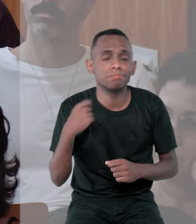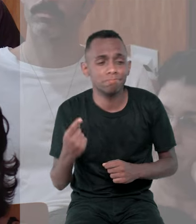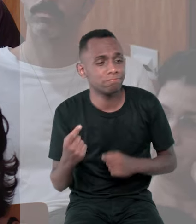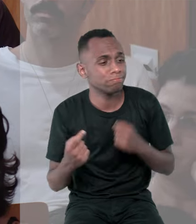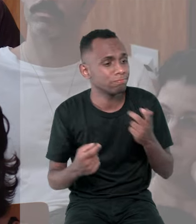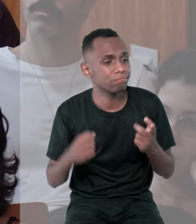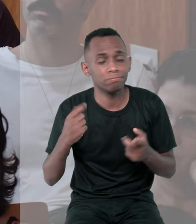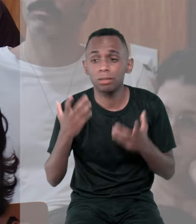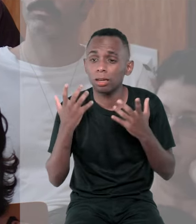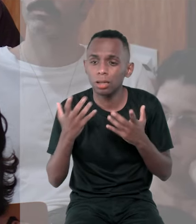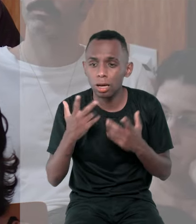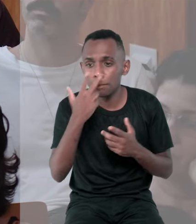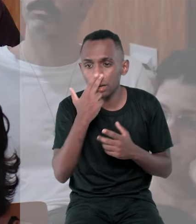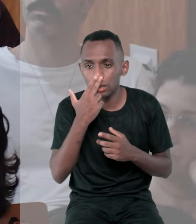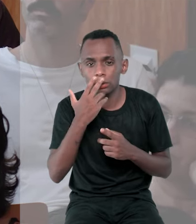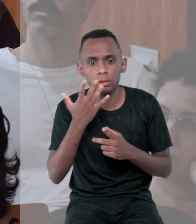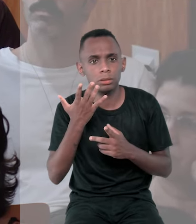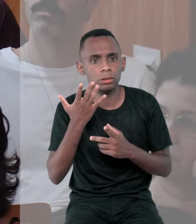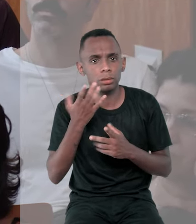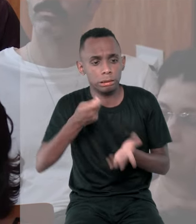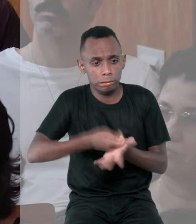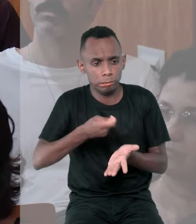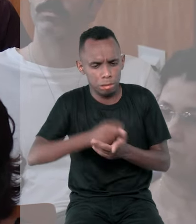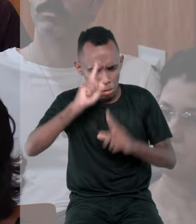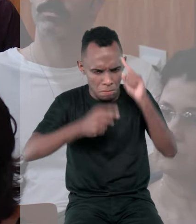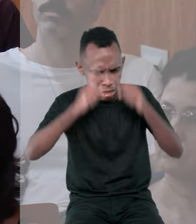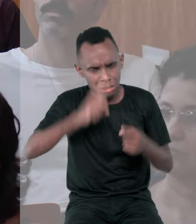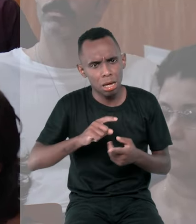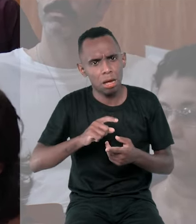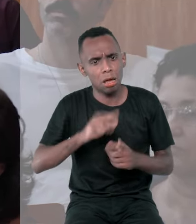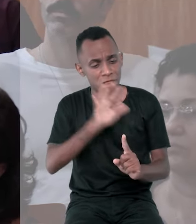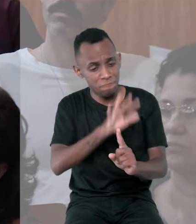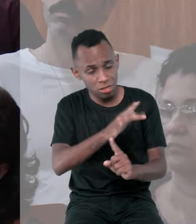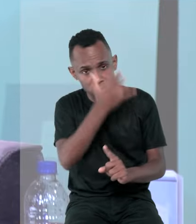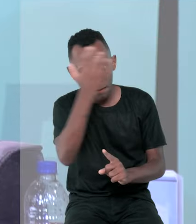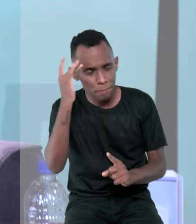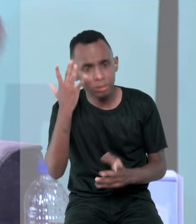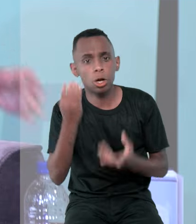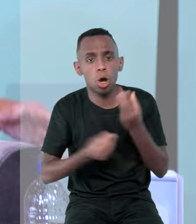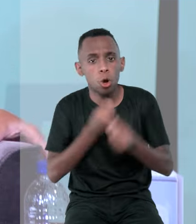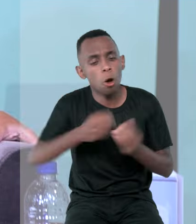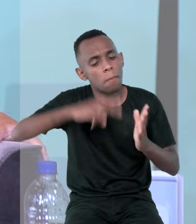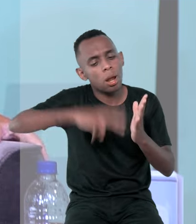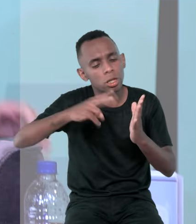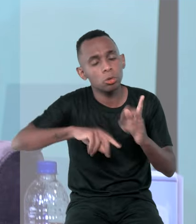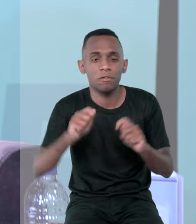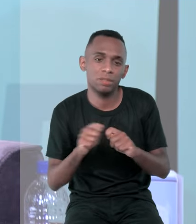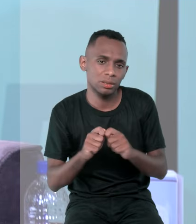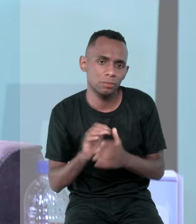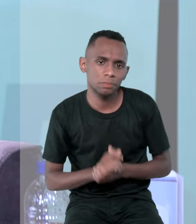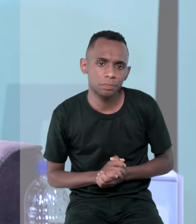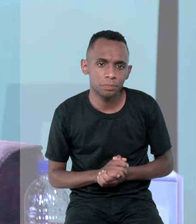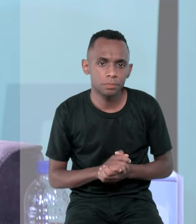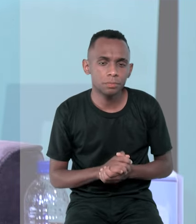assiste atentamente à fala de Márcia. Eles querem meio que tutelar as pessoas, de que forma que essa leitura deve ser feita. Como